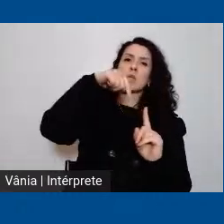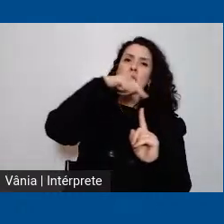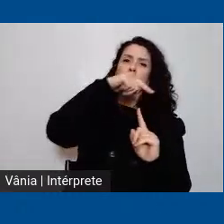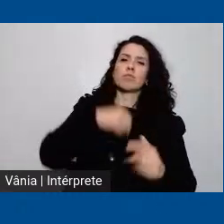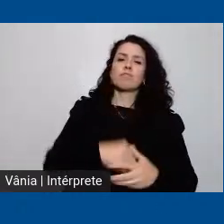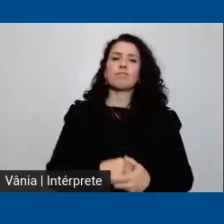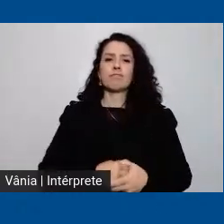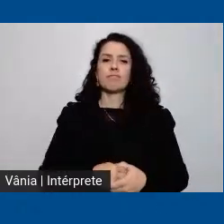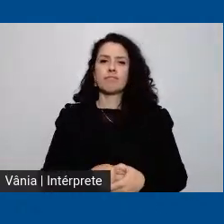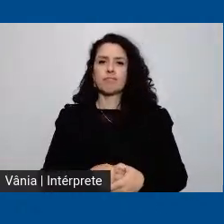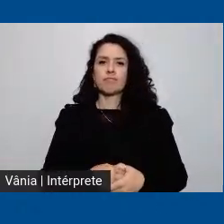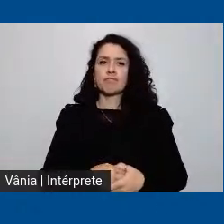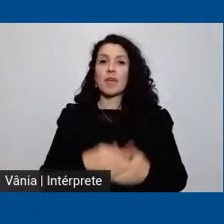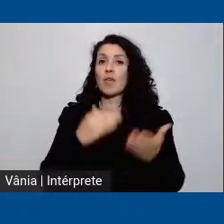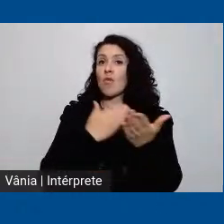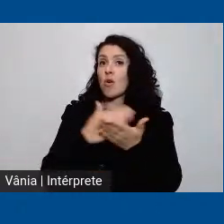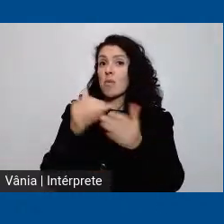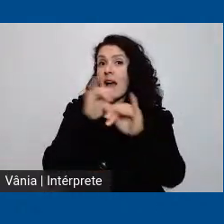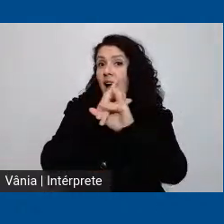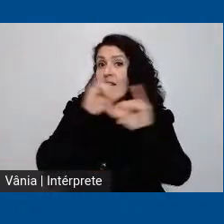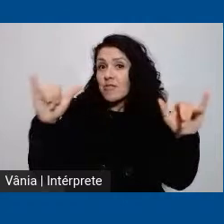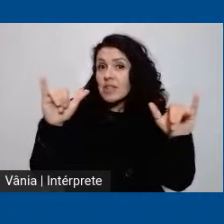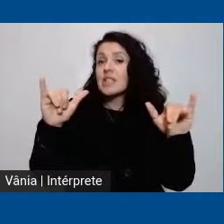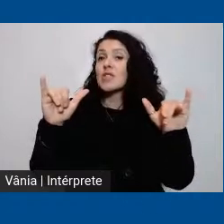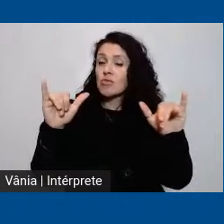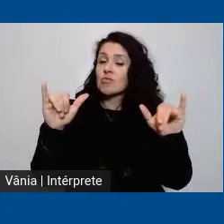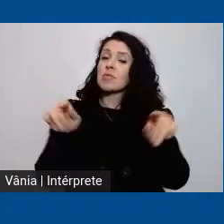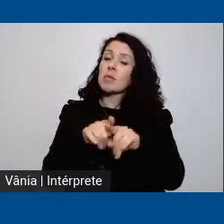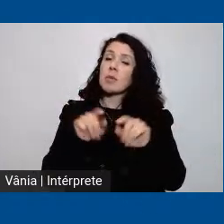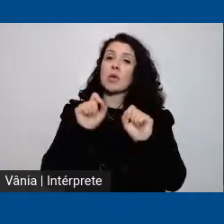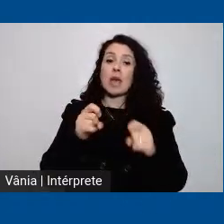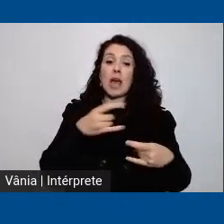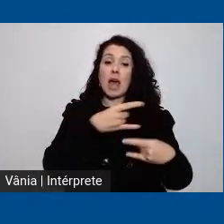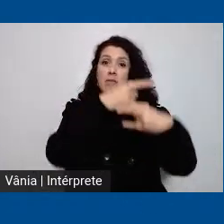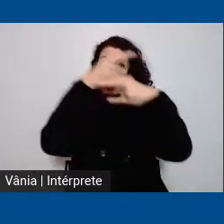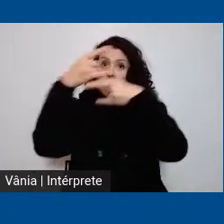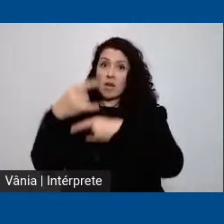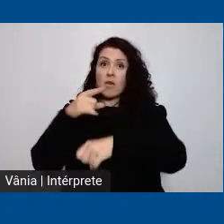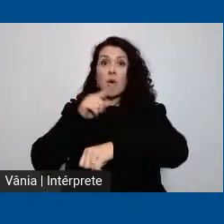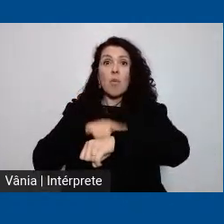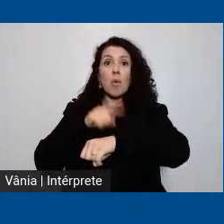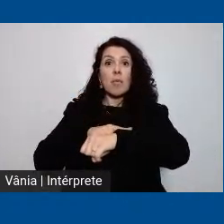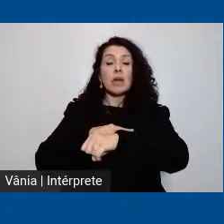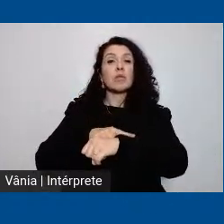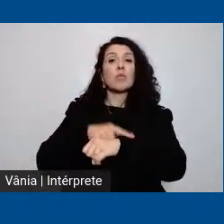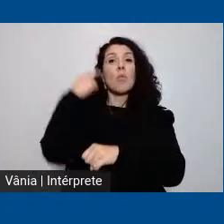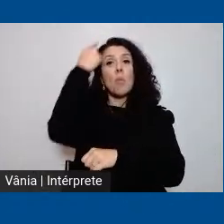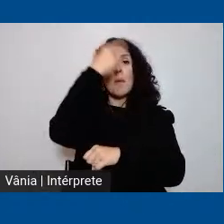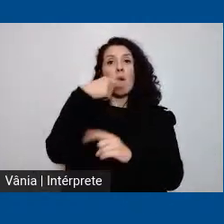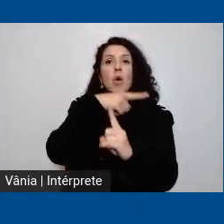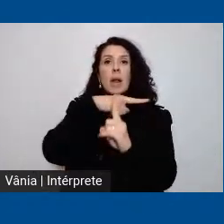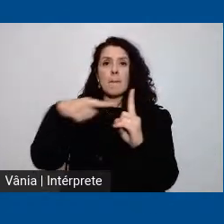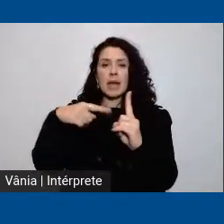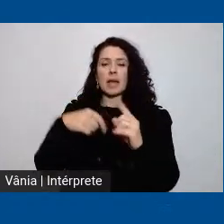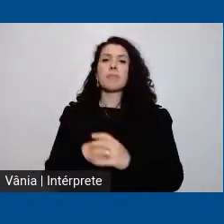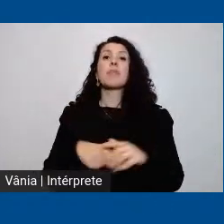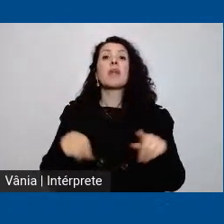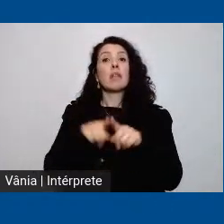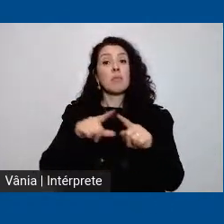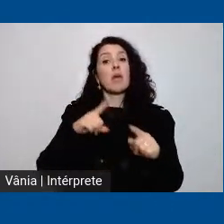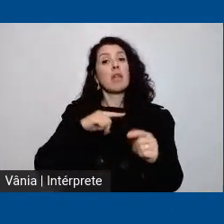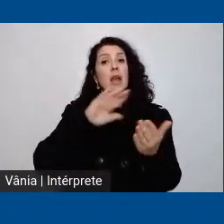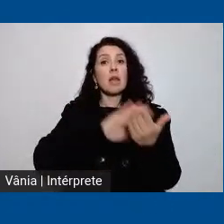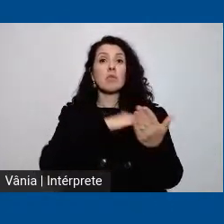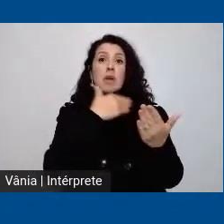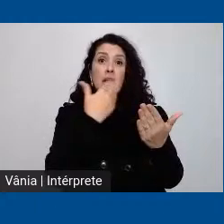Eu vou começar dando alguns avisos prévios também, né? A live terá a duração de 1 hora e meia e contará com tradução de livros pelo